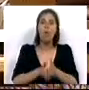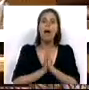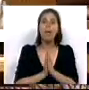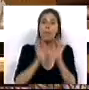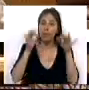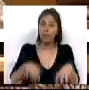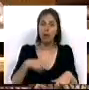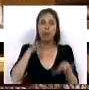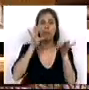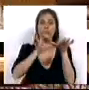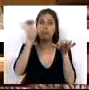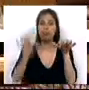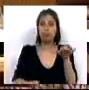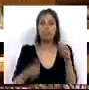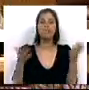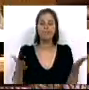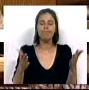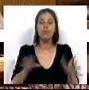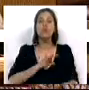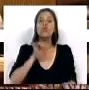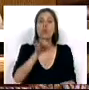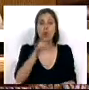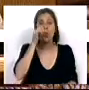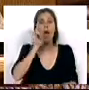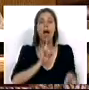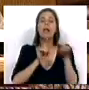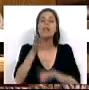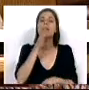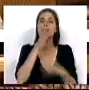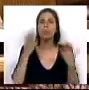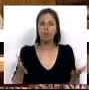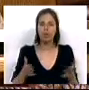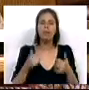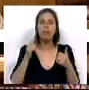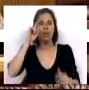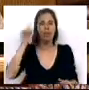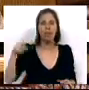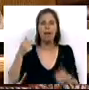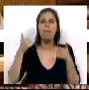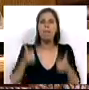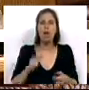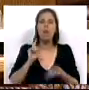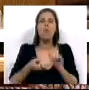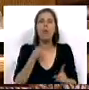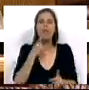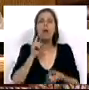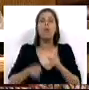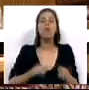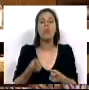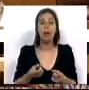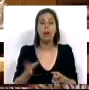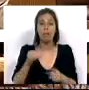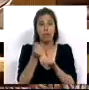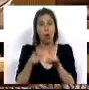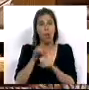apelo final desta intervenção é para que os senhores e as senhoras deputadas tenham bem consciência do que representará